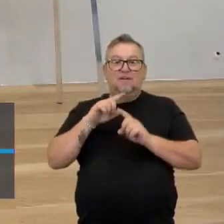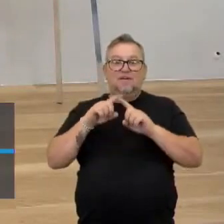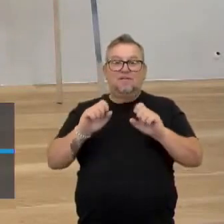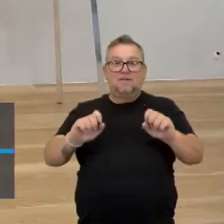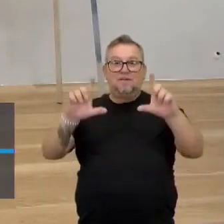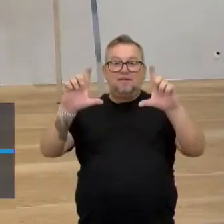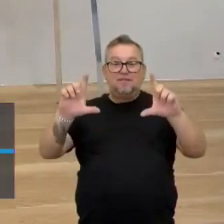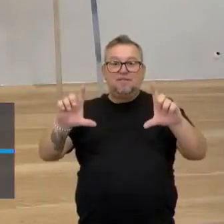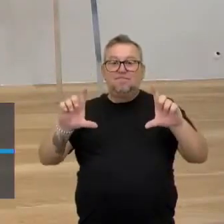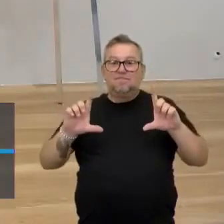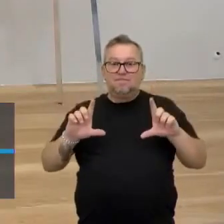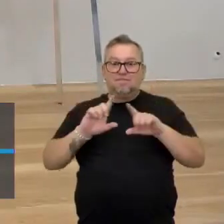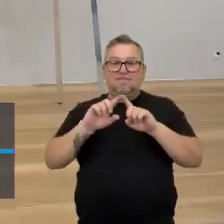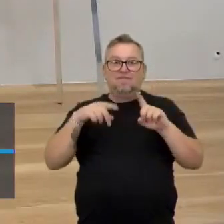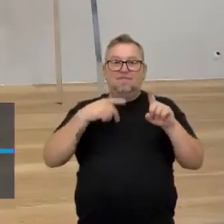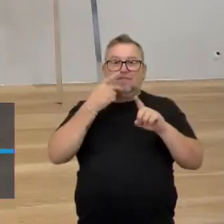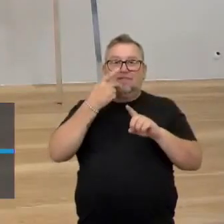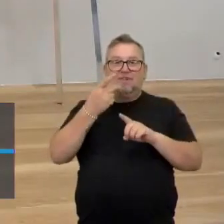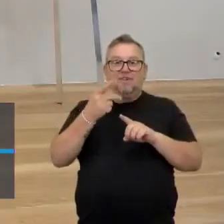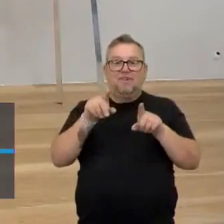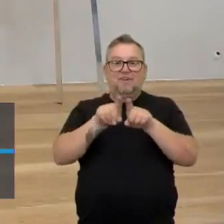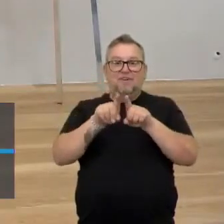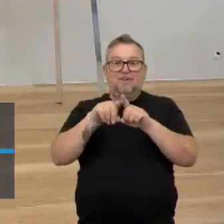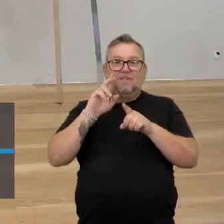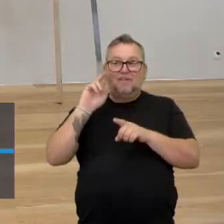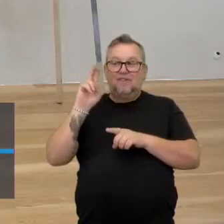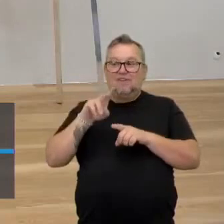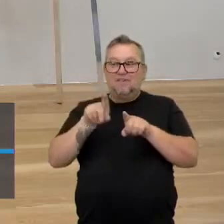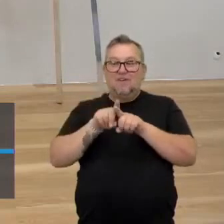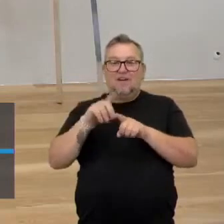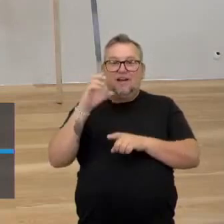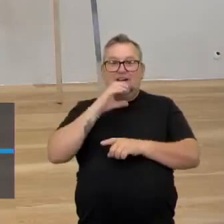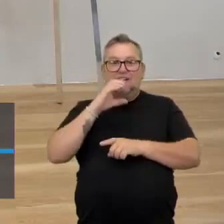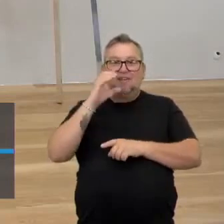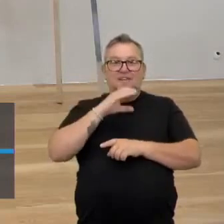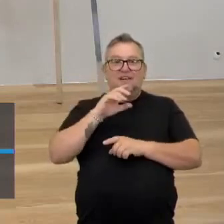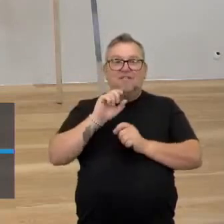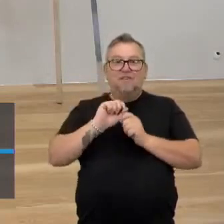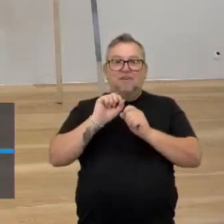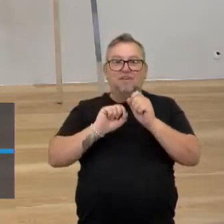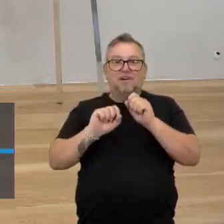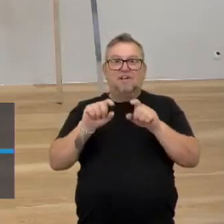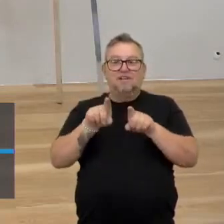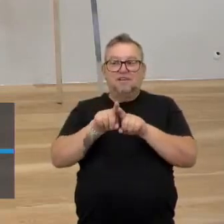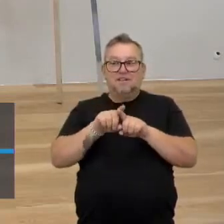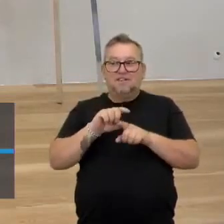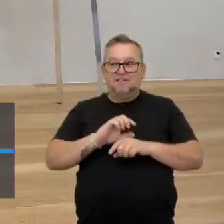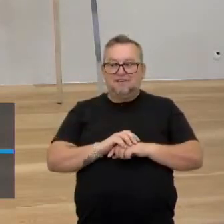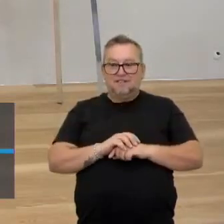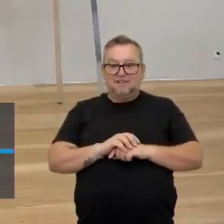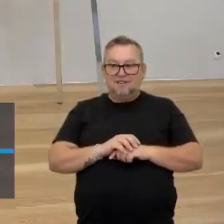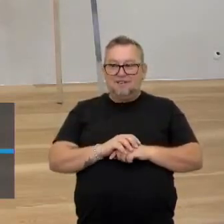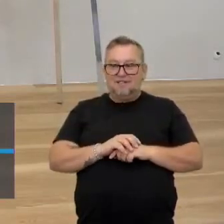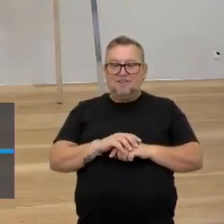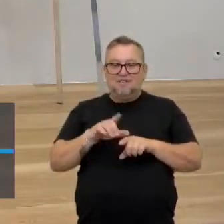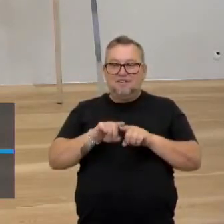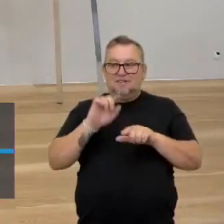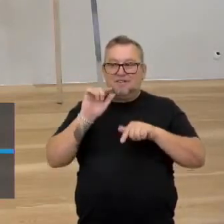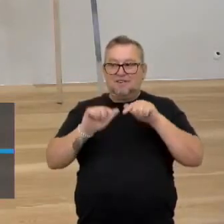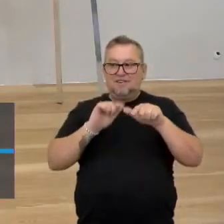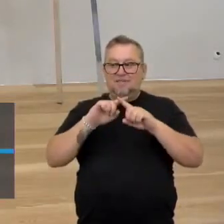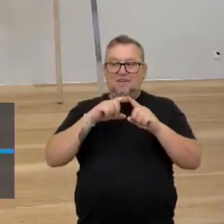porque ela é utilizada, né, em vários programas e a gente tem que tirar rapidamente aí do espaço. Então a gente trabalha